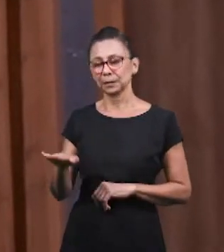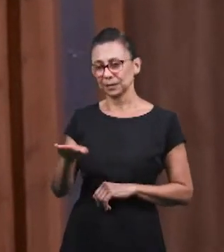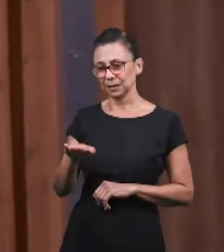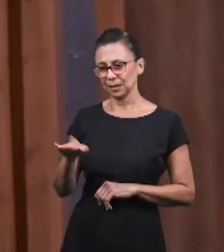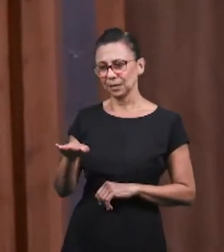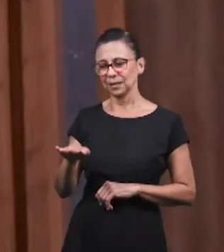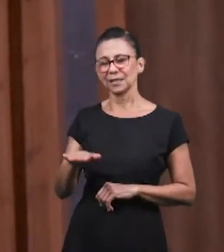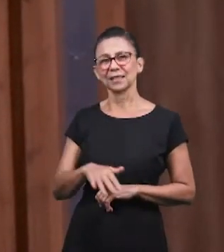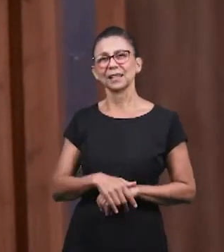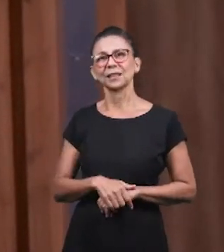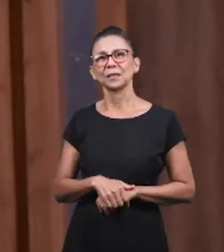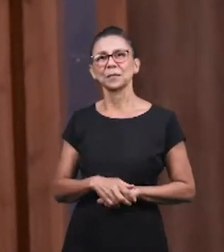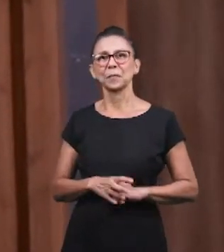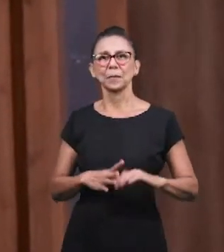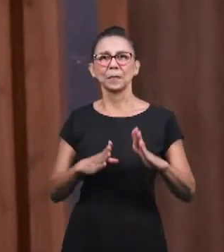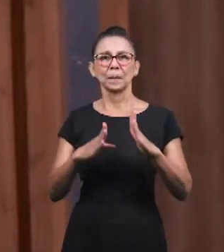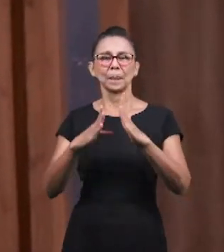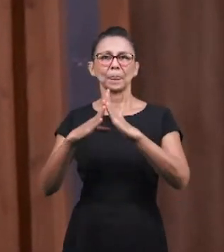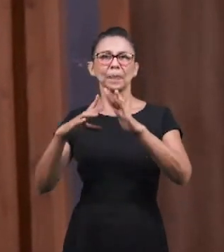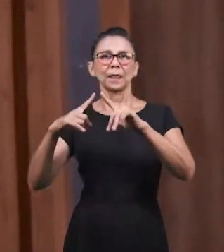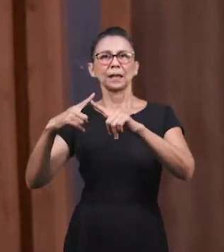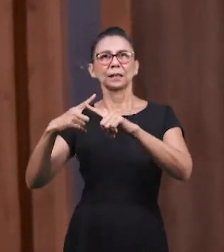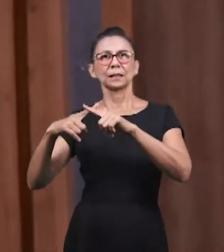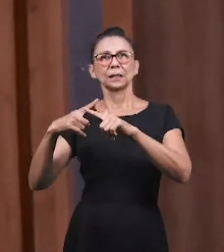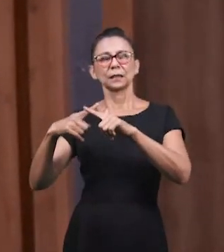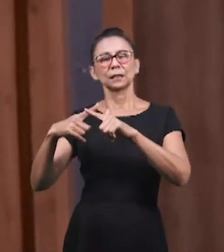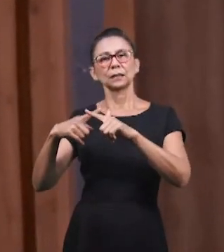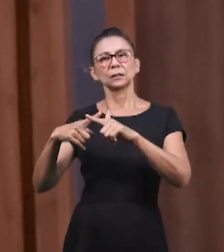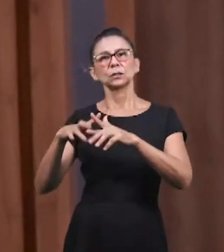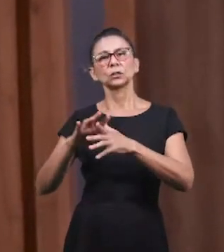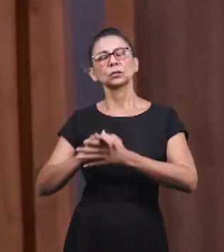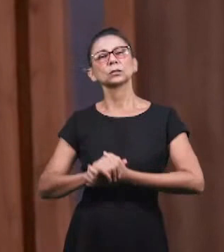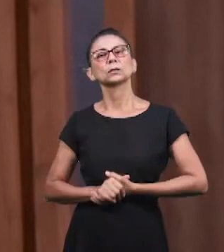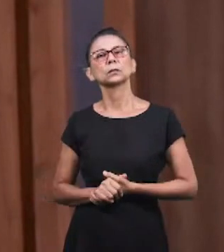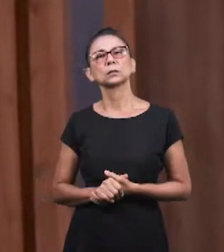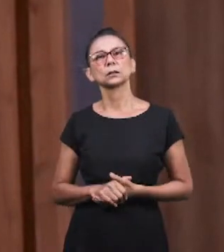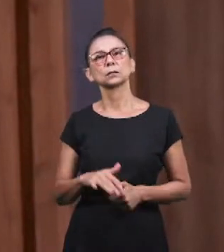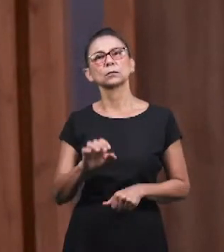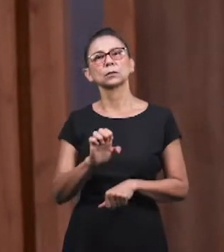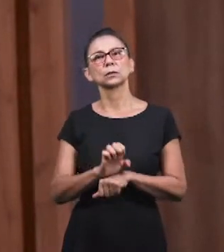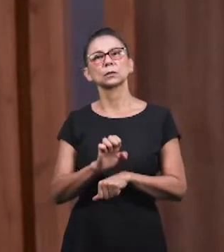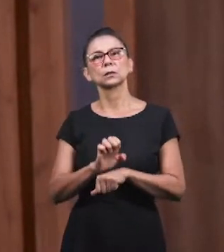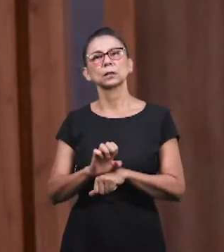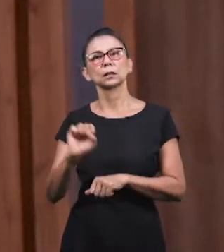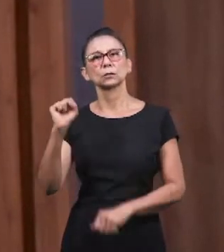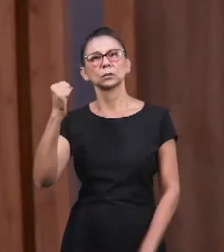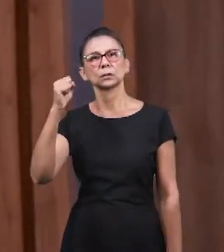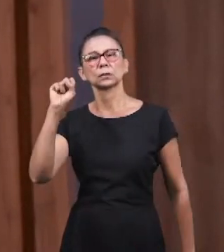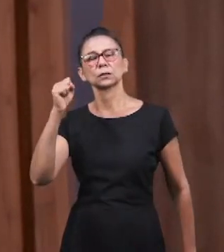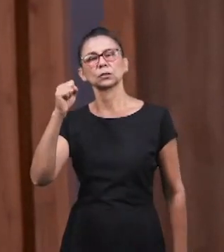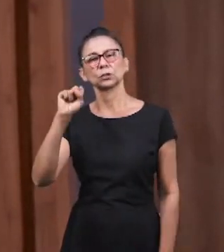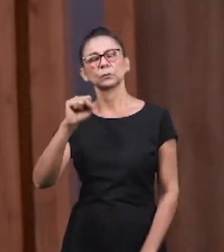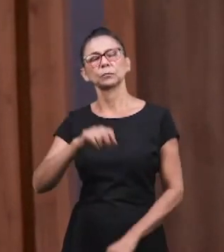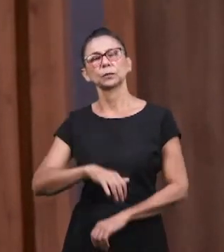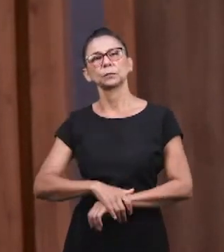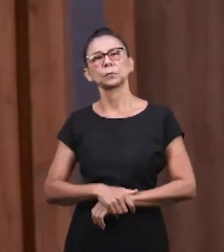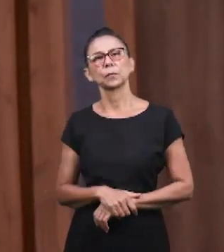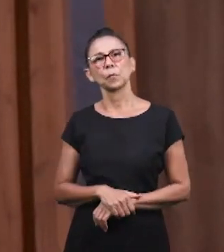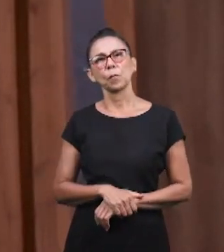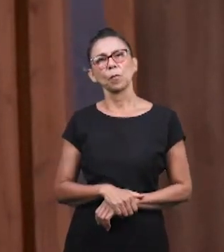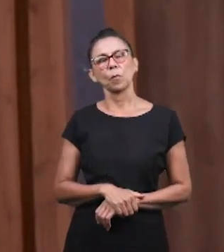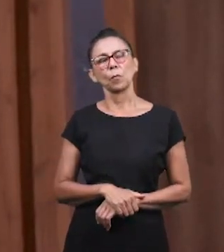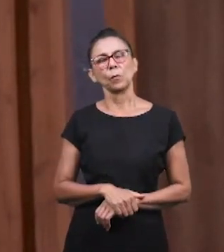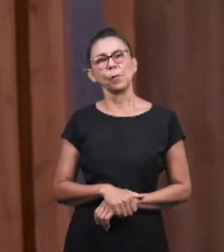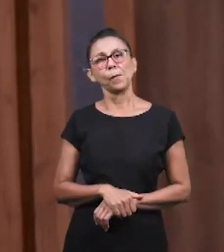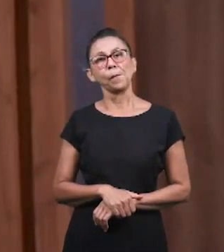classe de intermediários da igreja de Nossa Senhora da Glória, uma cidade lá do estado de Sergipe. Depois iremos